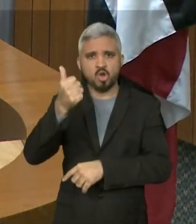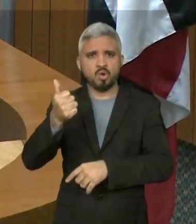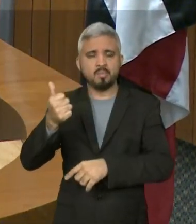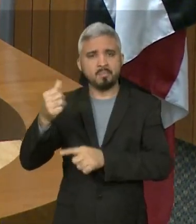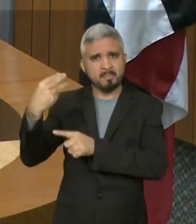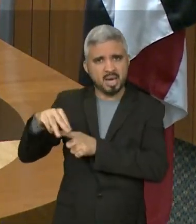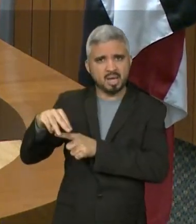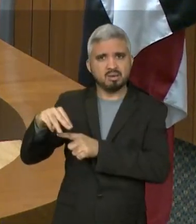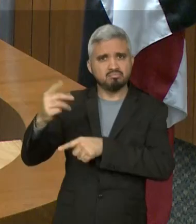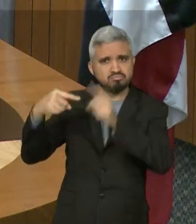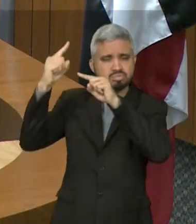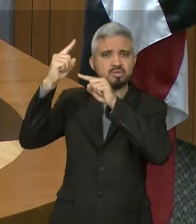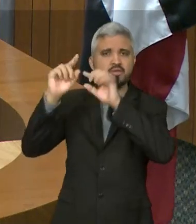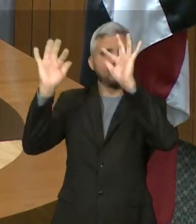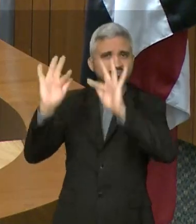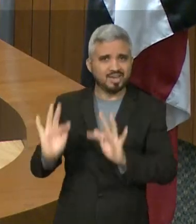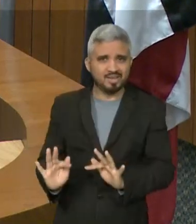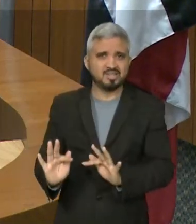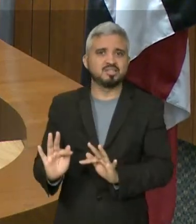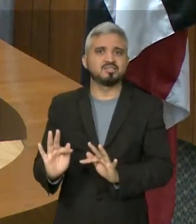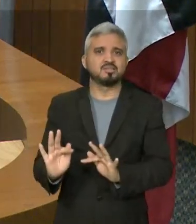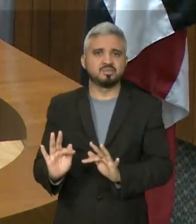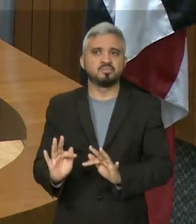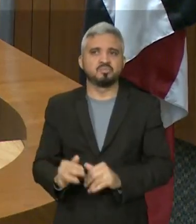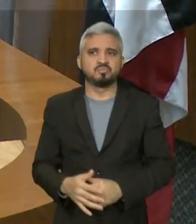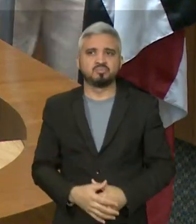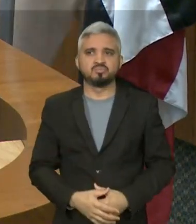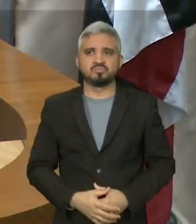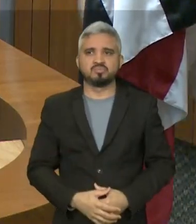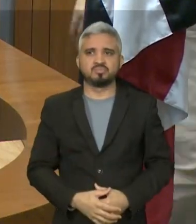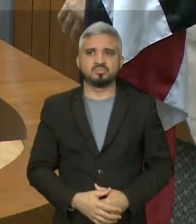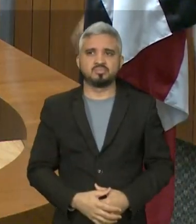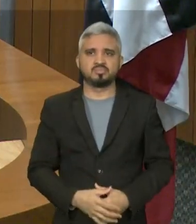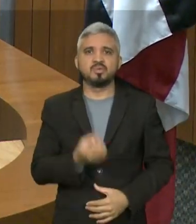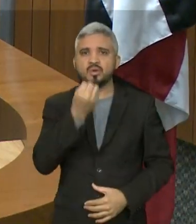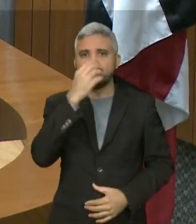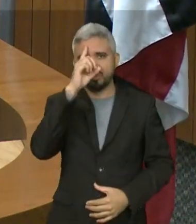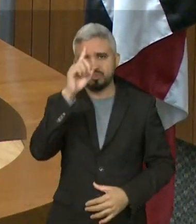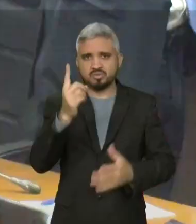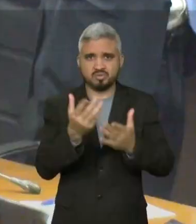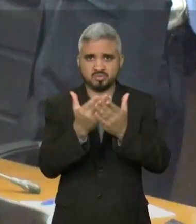de resultados para todos os maranhenses. Estou à disposição sempre. Bom dia a todos.